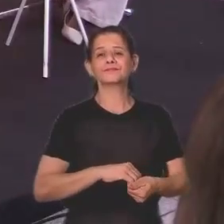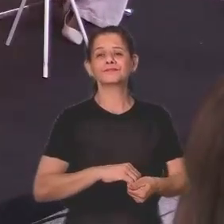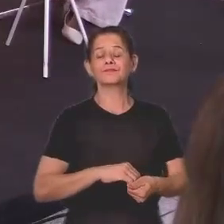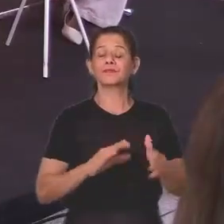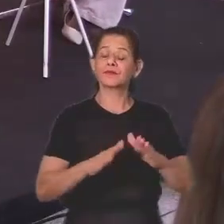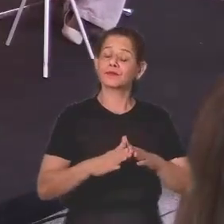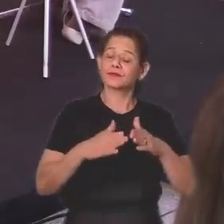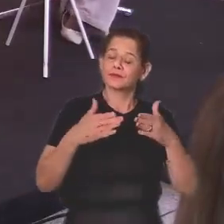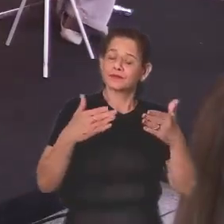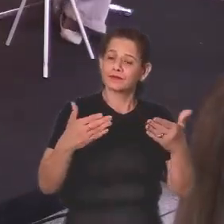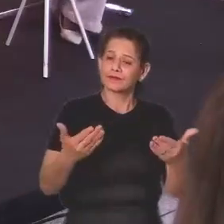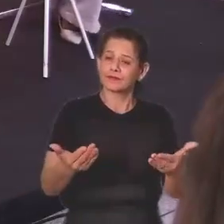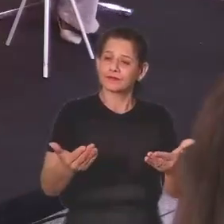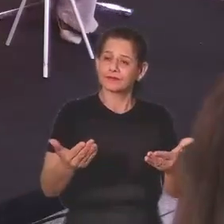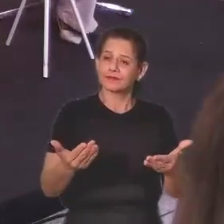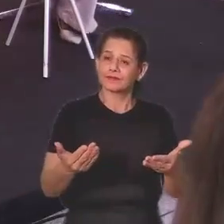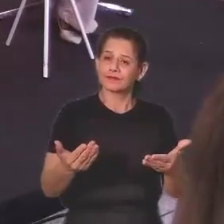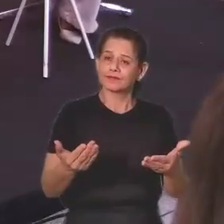Então,